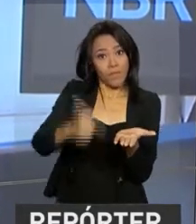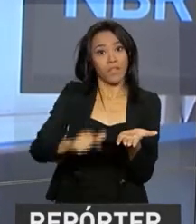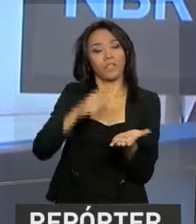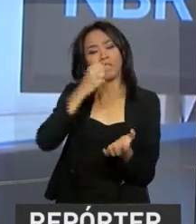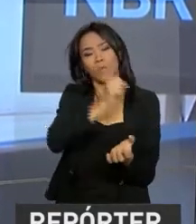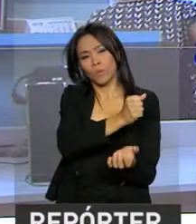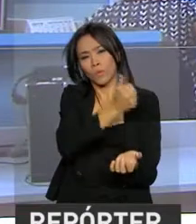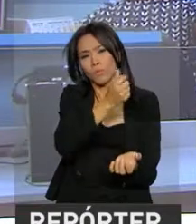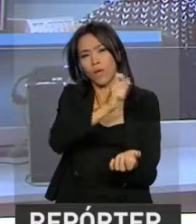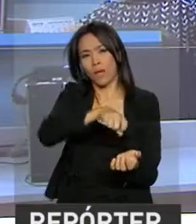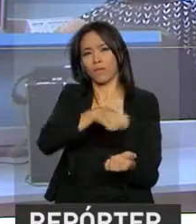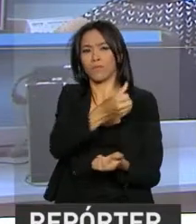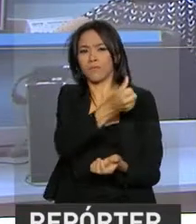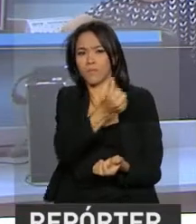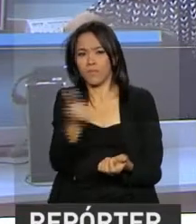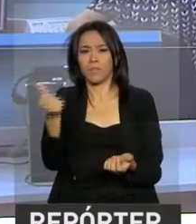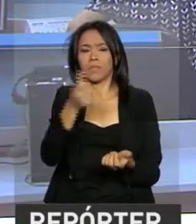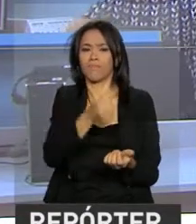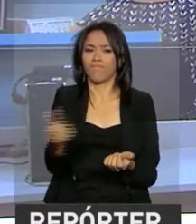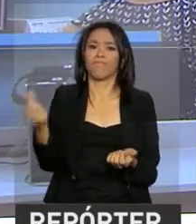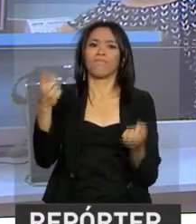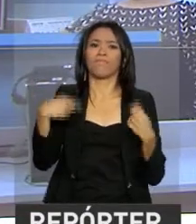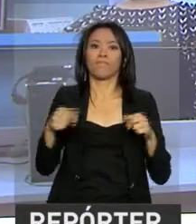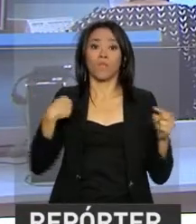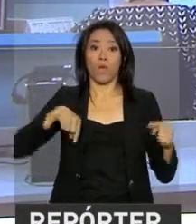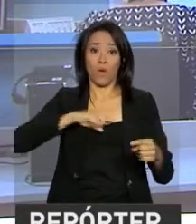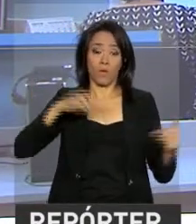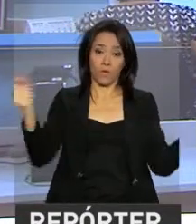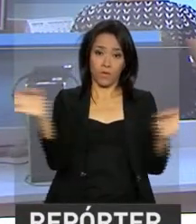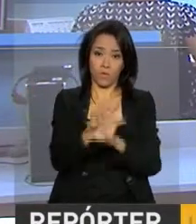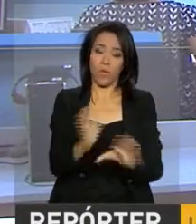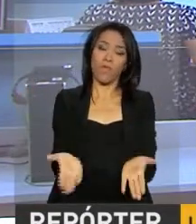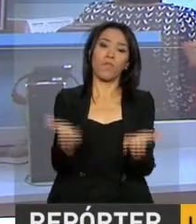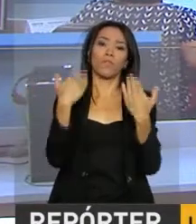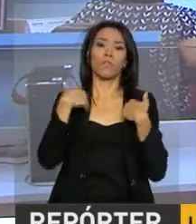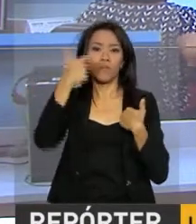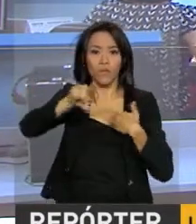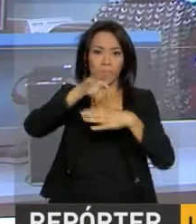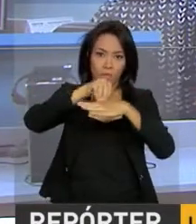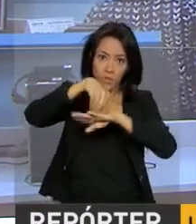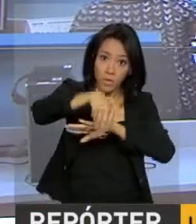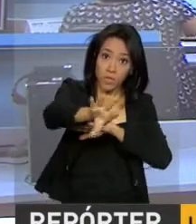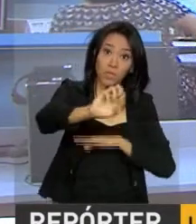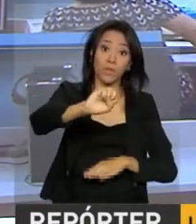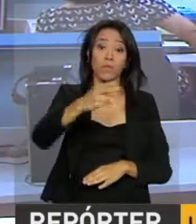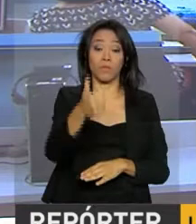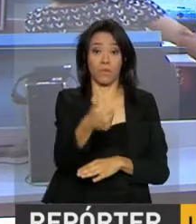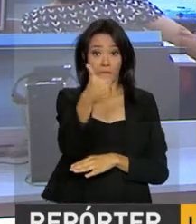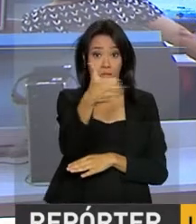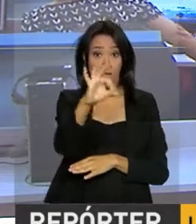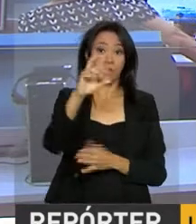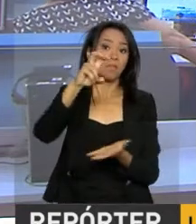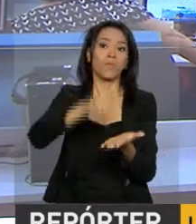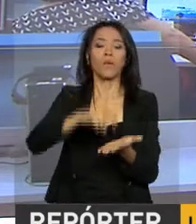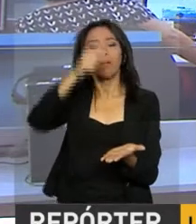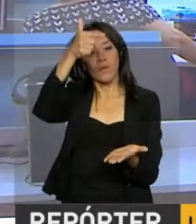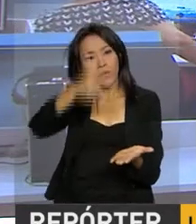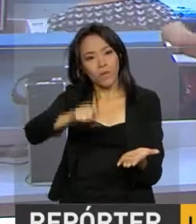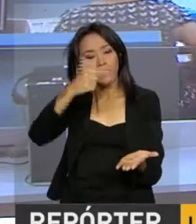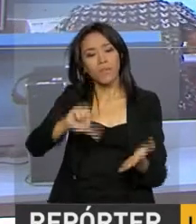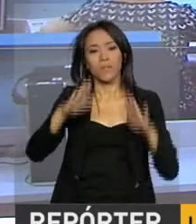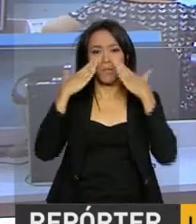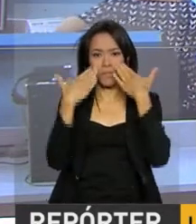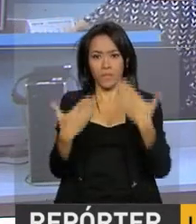todo semestre. E nós ficamos por aqui, voltamos a qualquer momento com outras informações ou às 10 da manhã na próxima edição